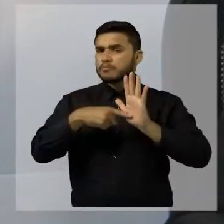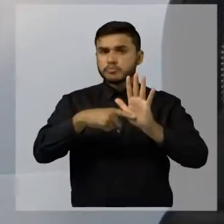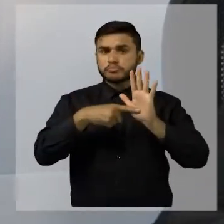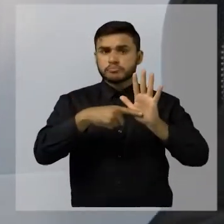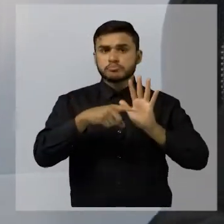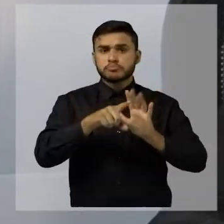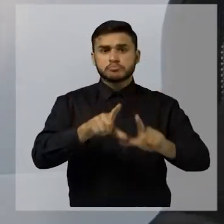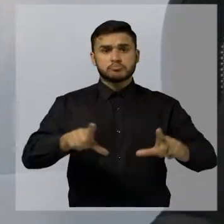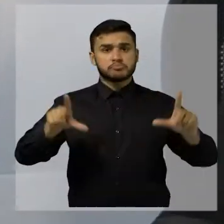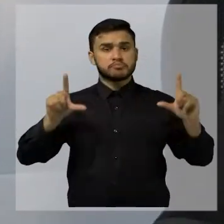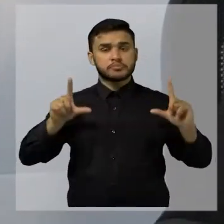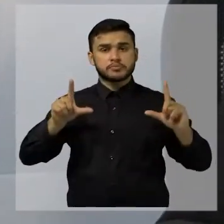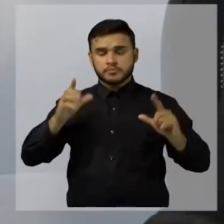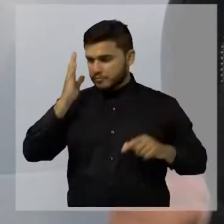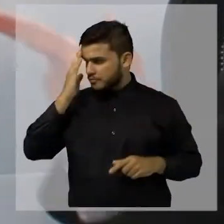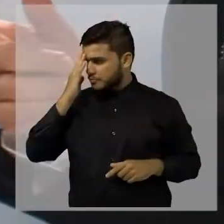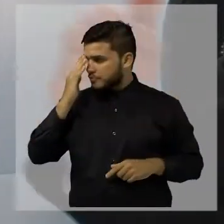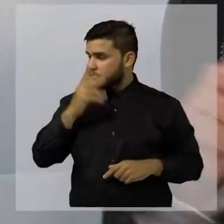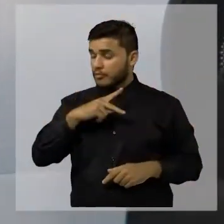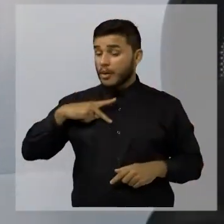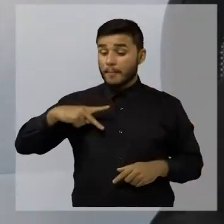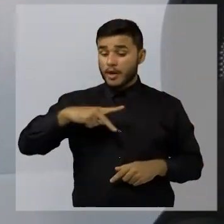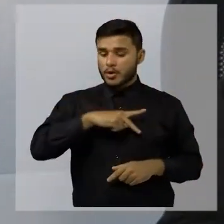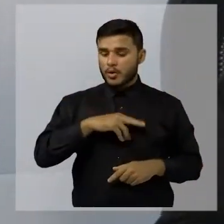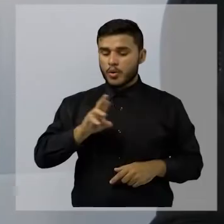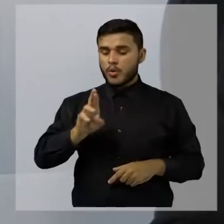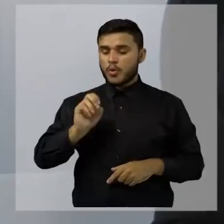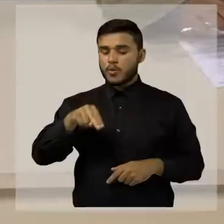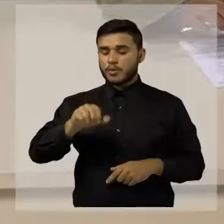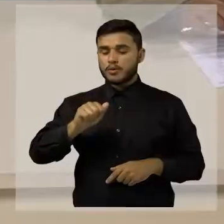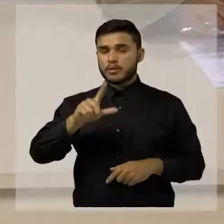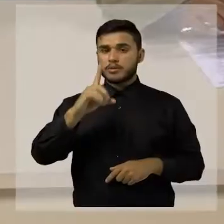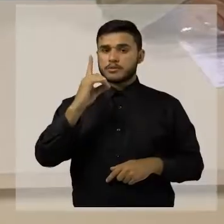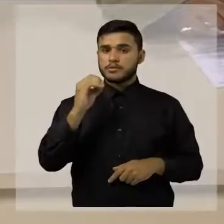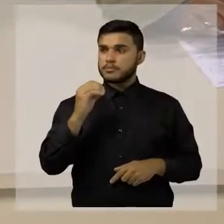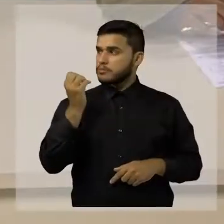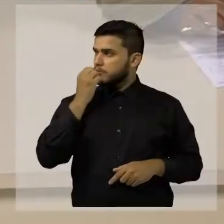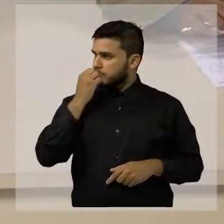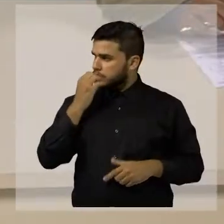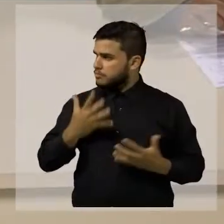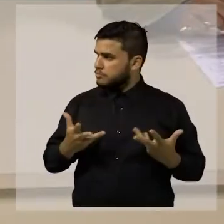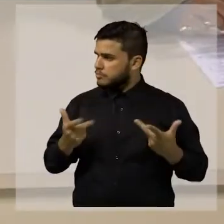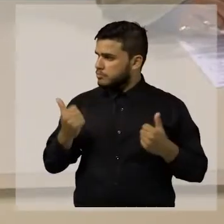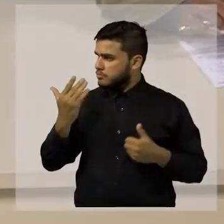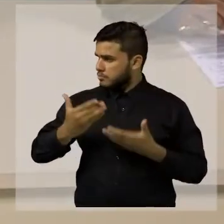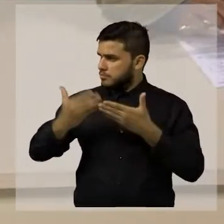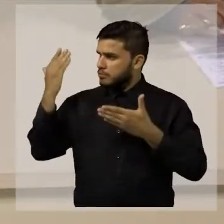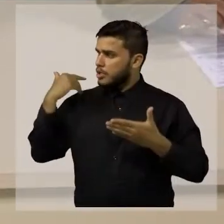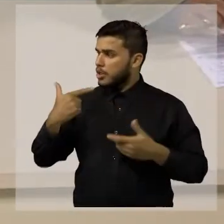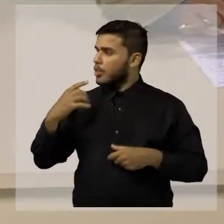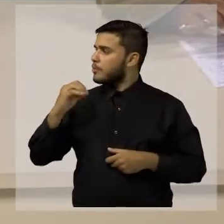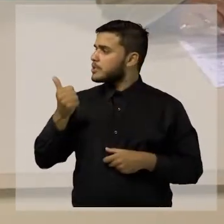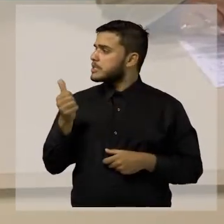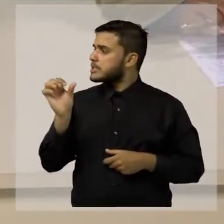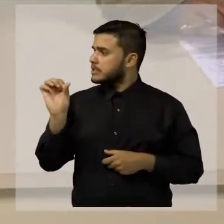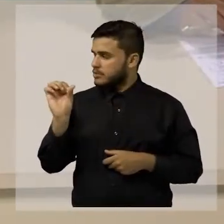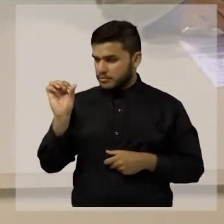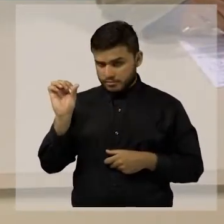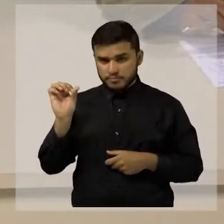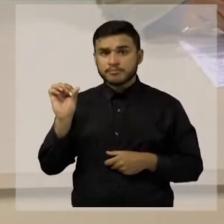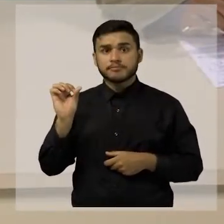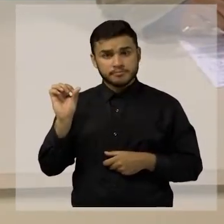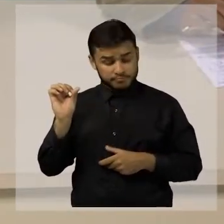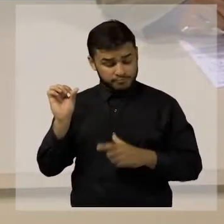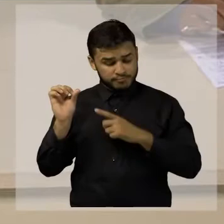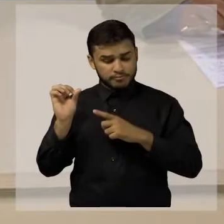toda a dificuldade, Paulo teve uma votação muito boa em 2016, mesmo tendo candidaturas que tinham